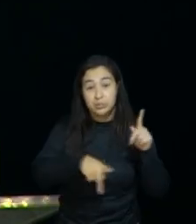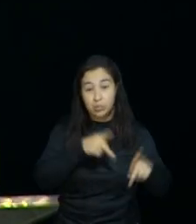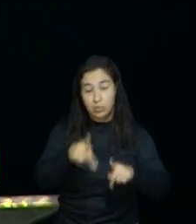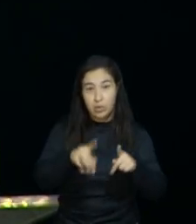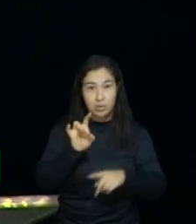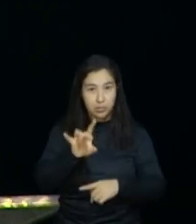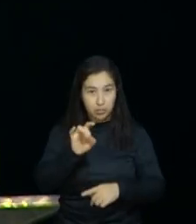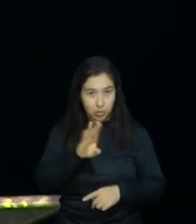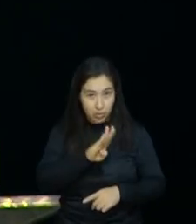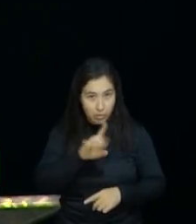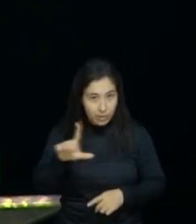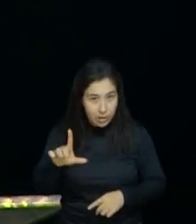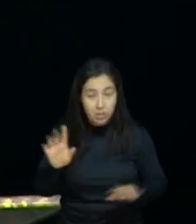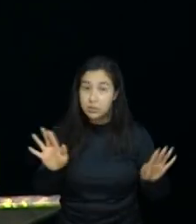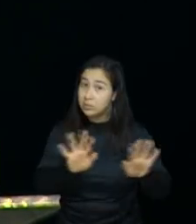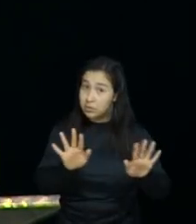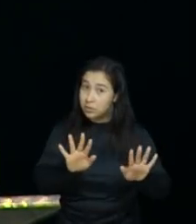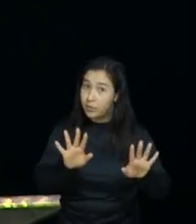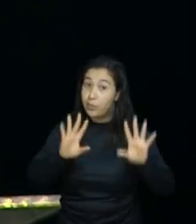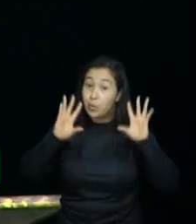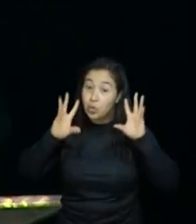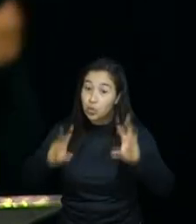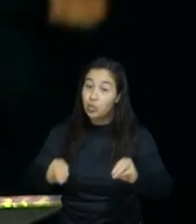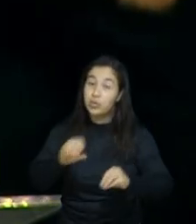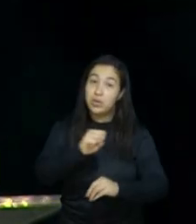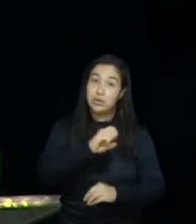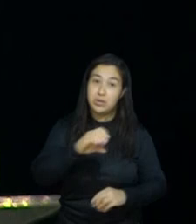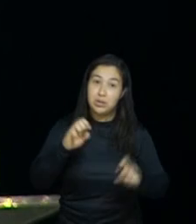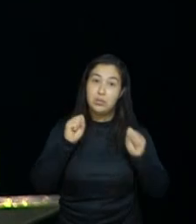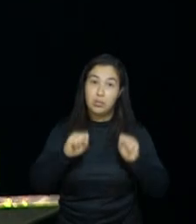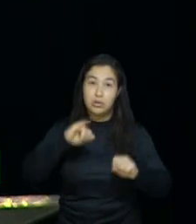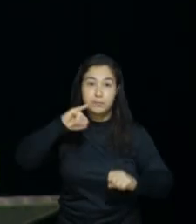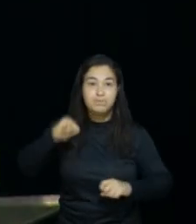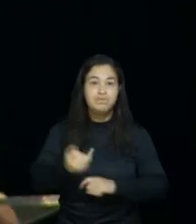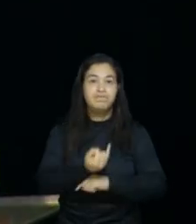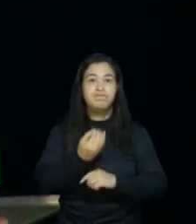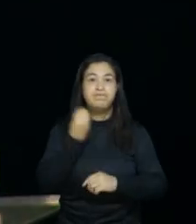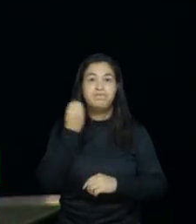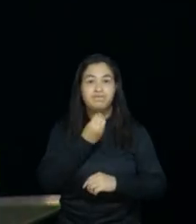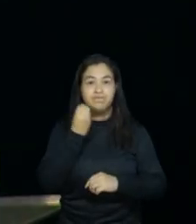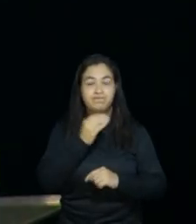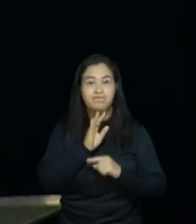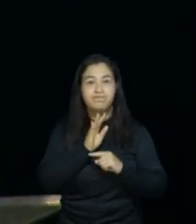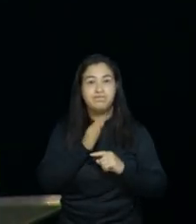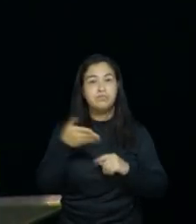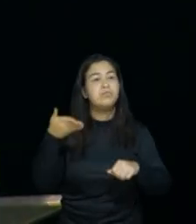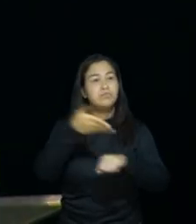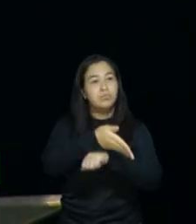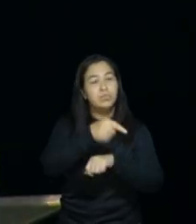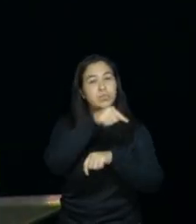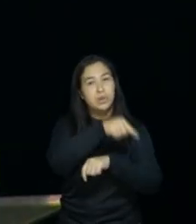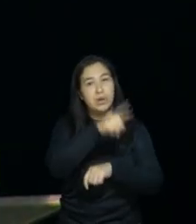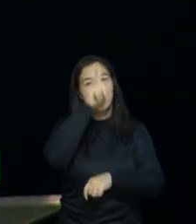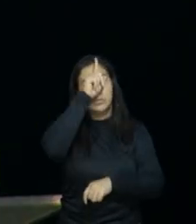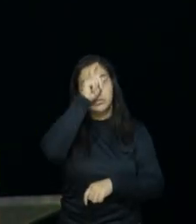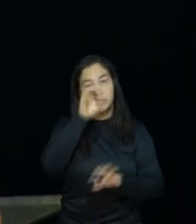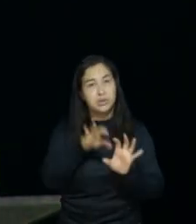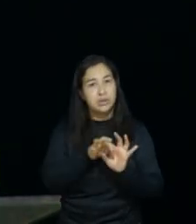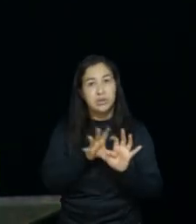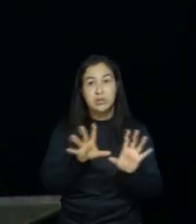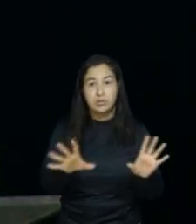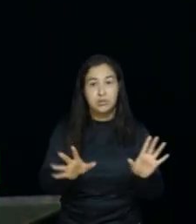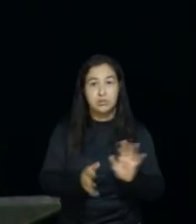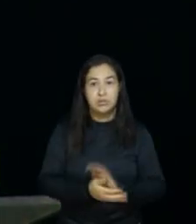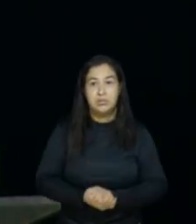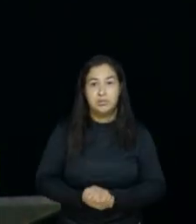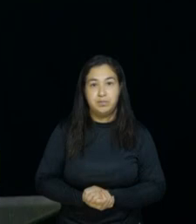é importante destacar aqui, mas de toda Santa Catarina possa continuar tendo as portas abertas desse hospital. É uma ação na